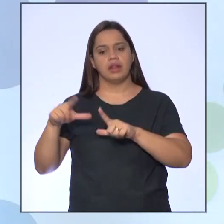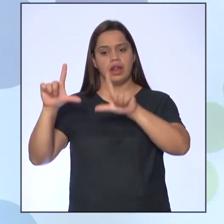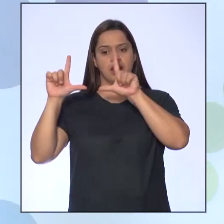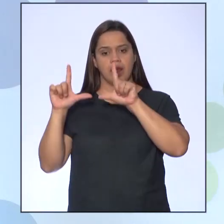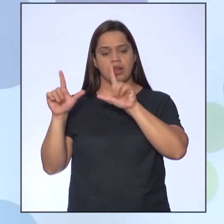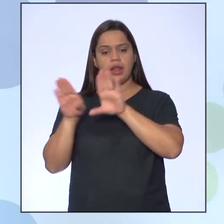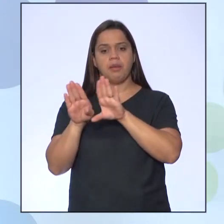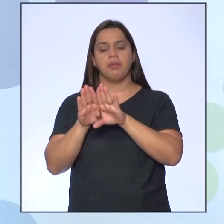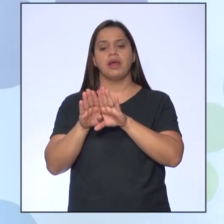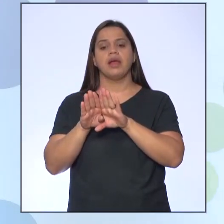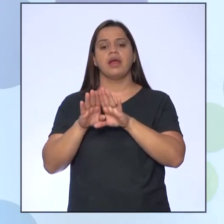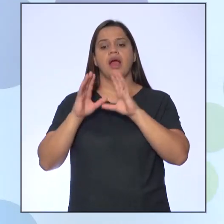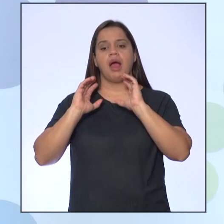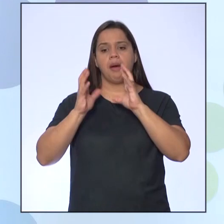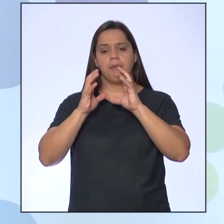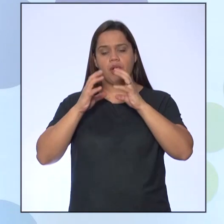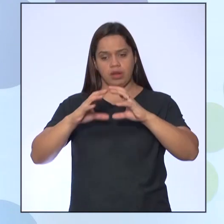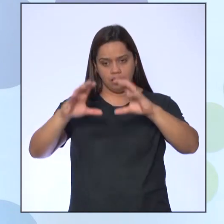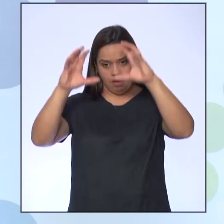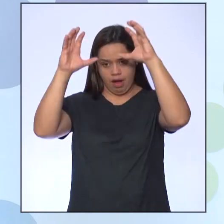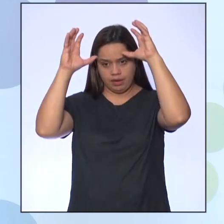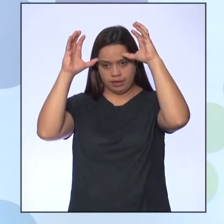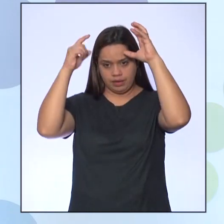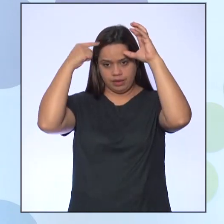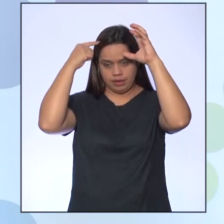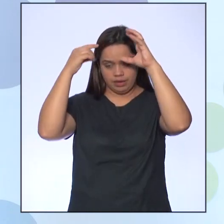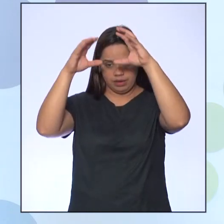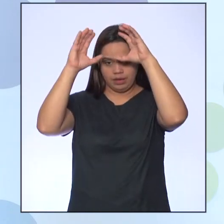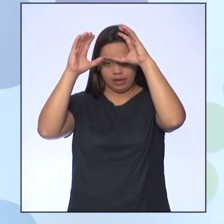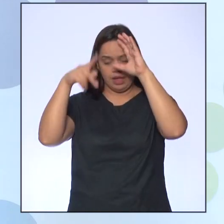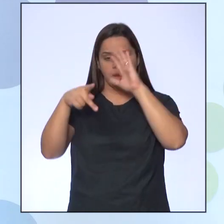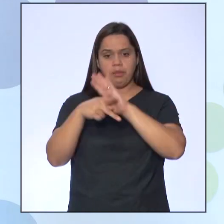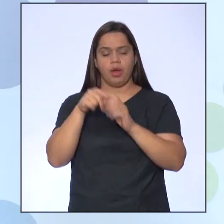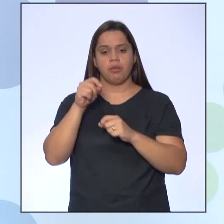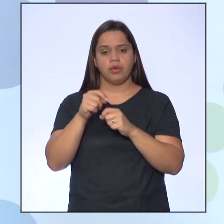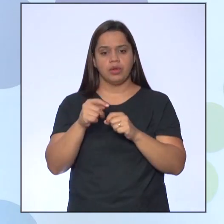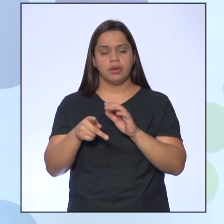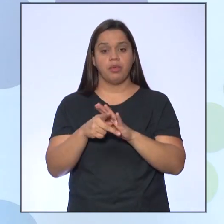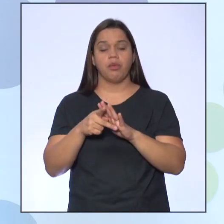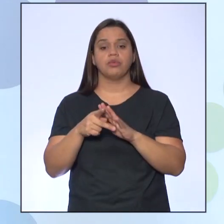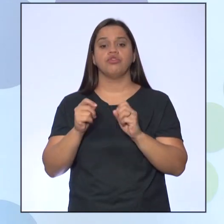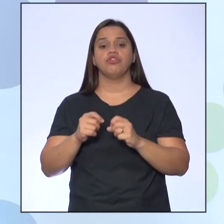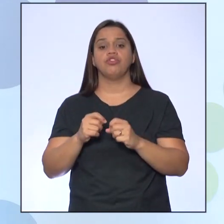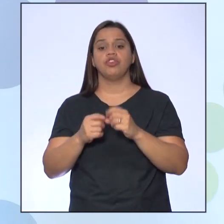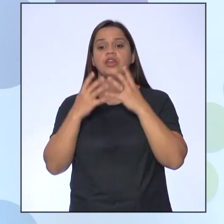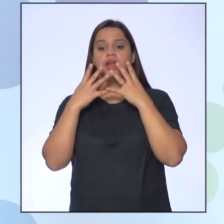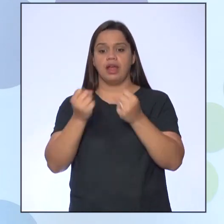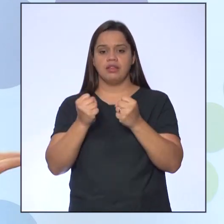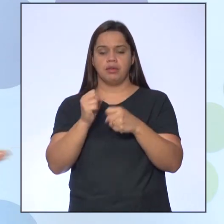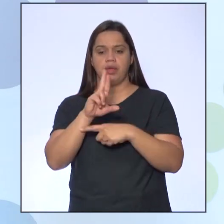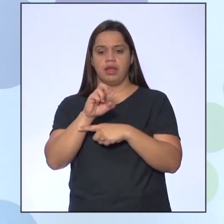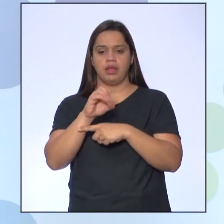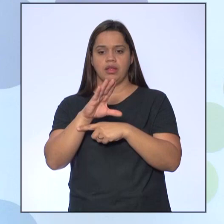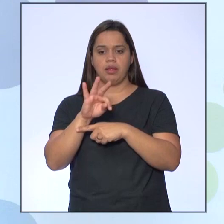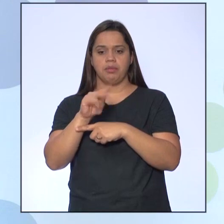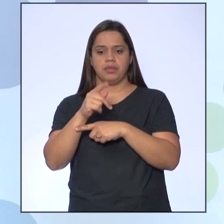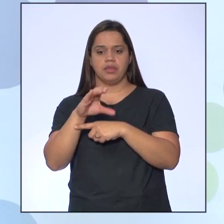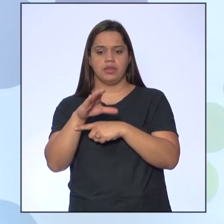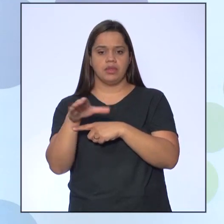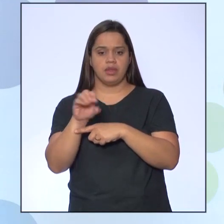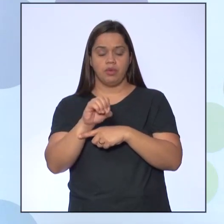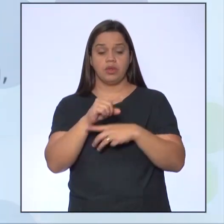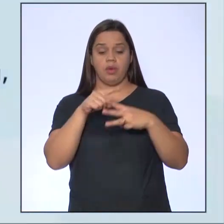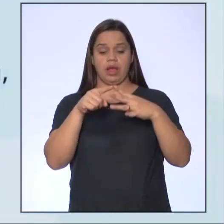estava segurando a bola, a gente fala que ela estava realizando o fundamento de recepção, tudo bem? Então, as três primeiras